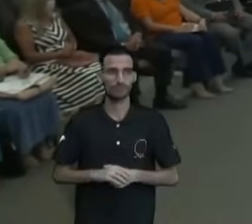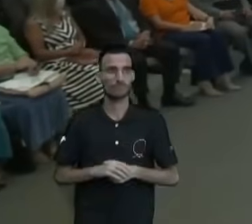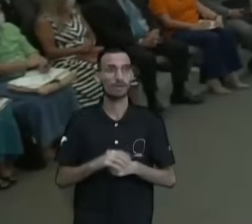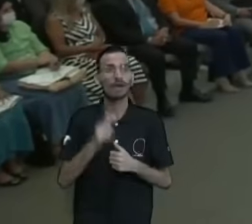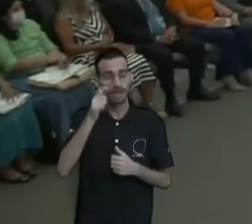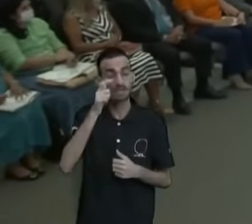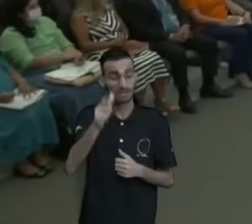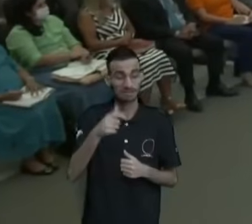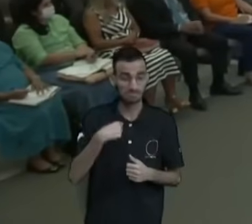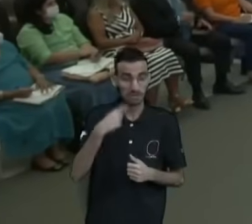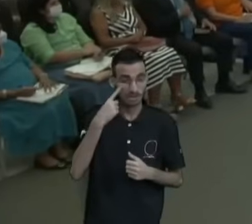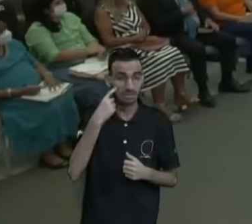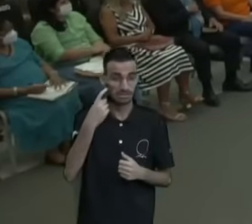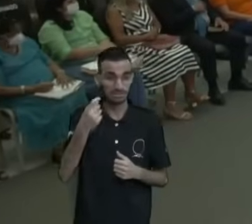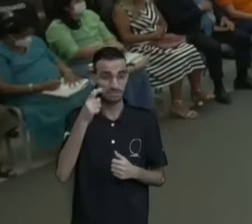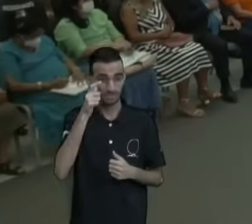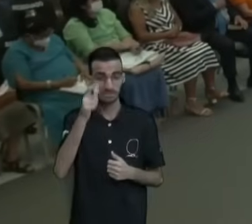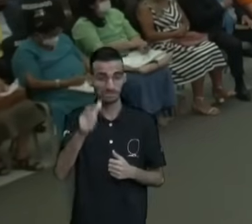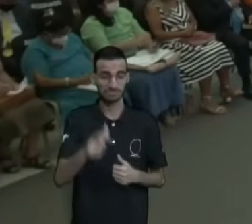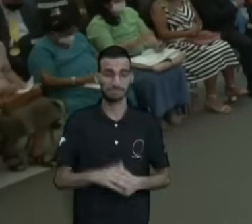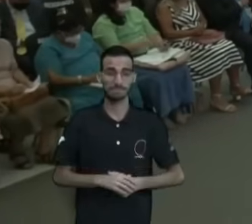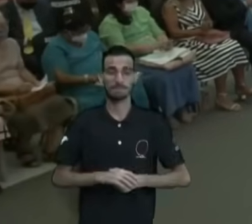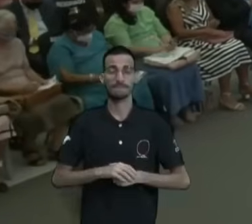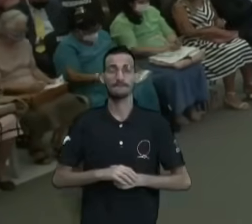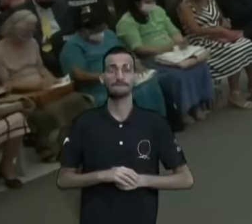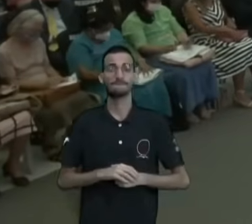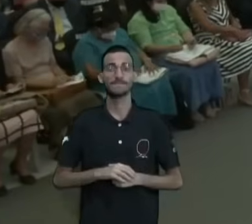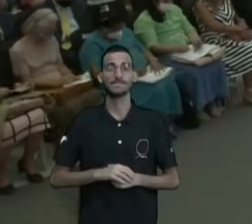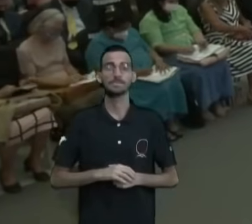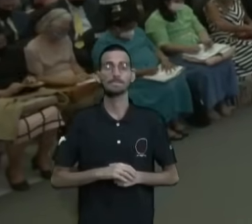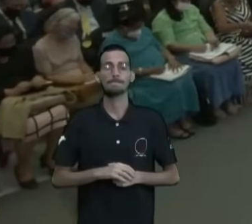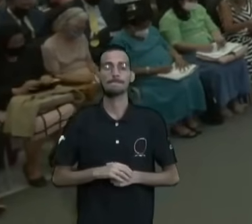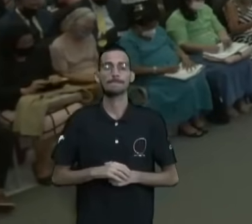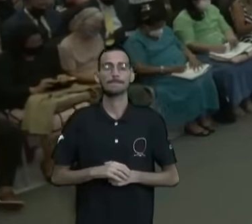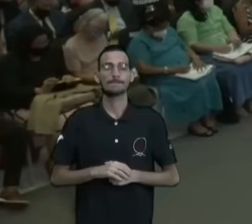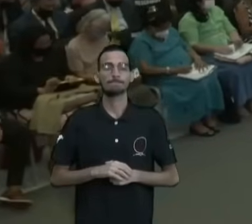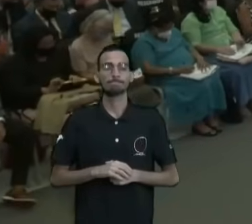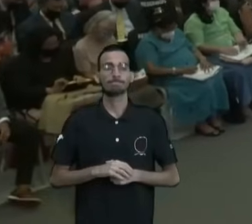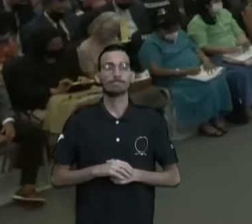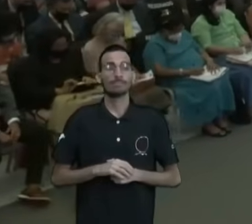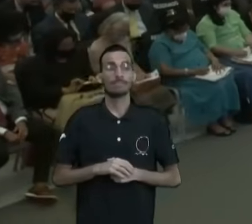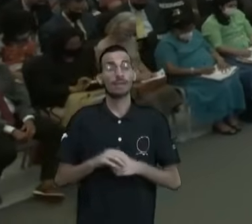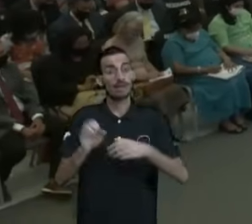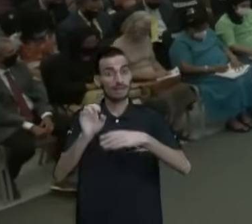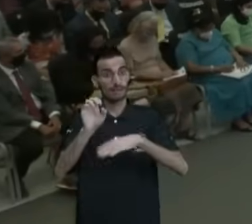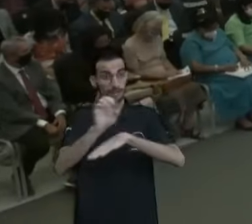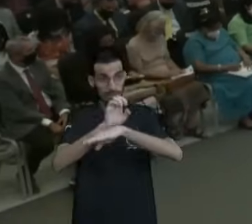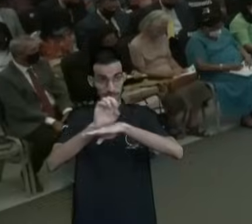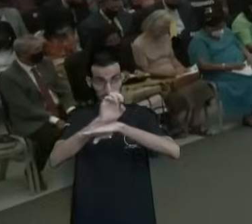Efésios Capítulo 4 a partir do Versículo